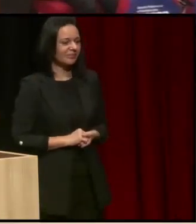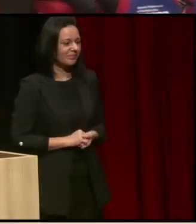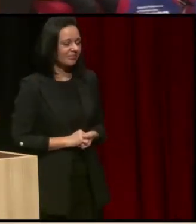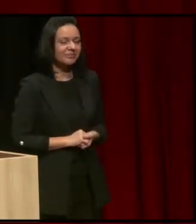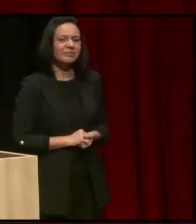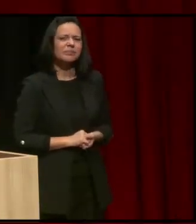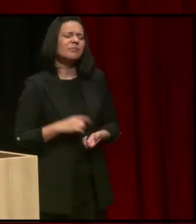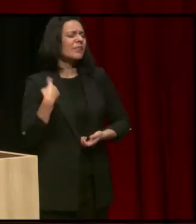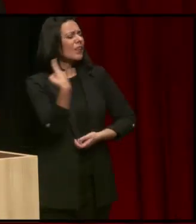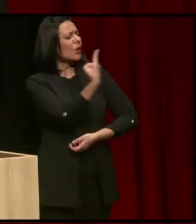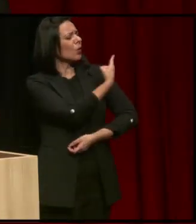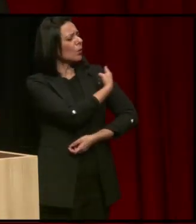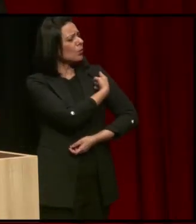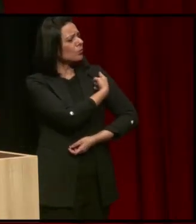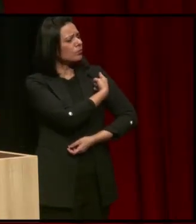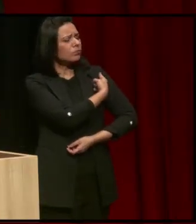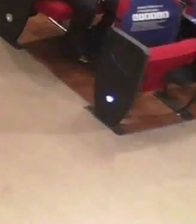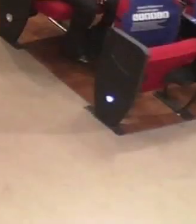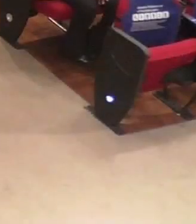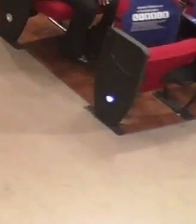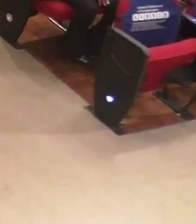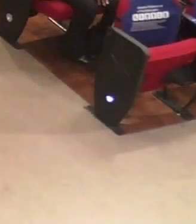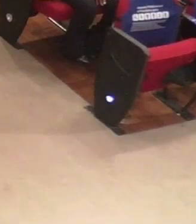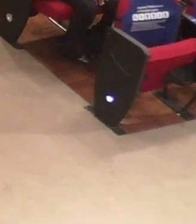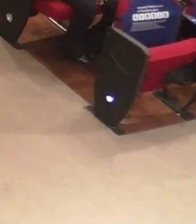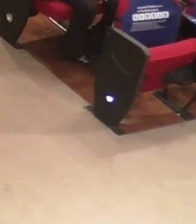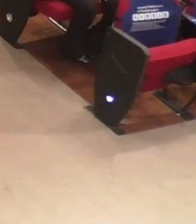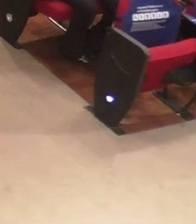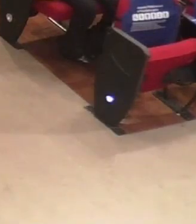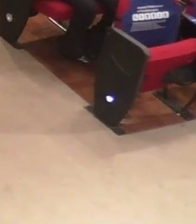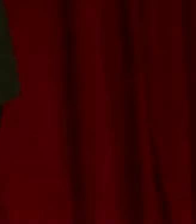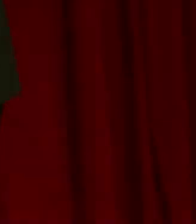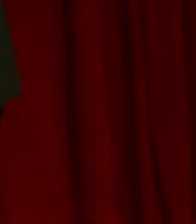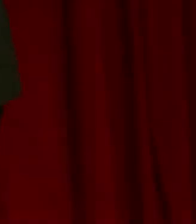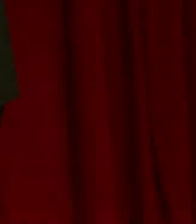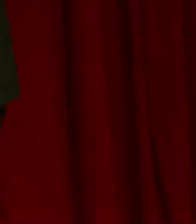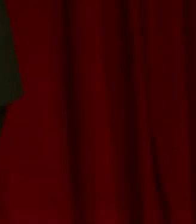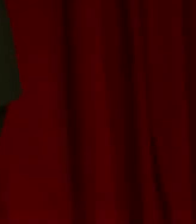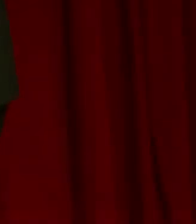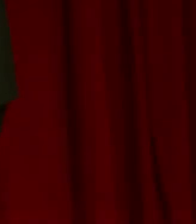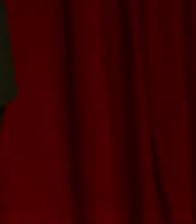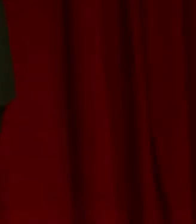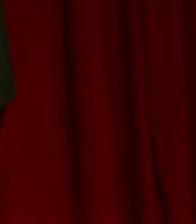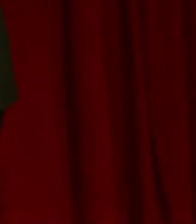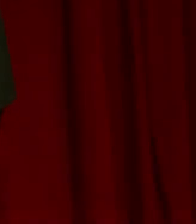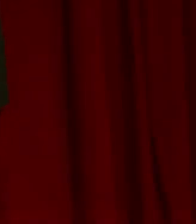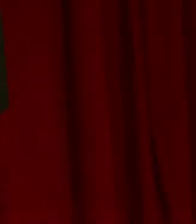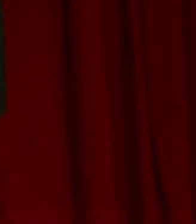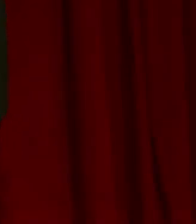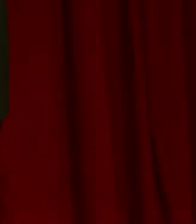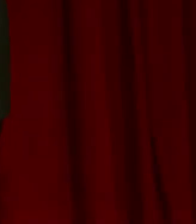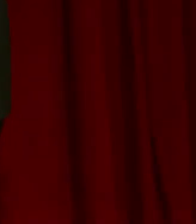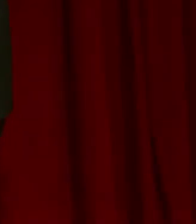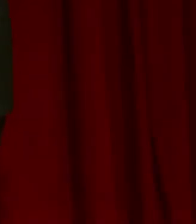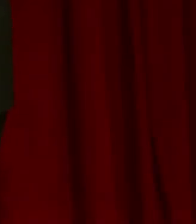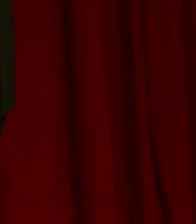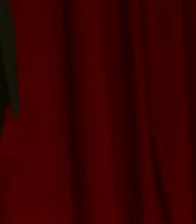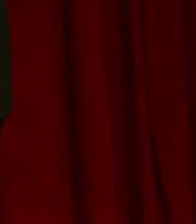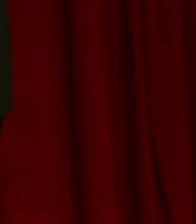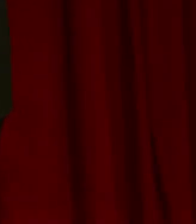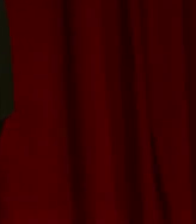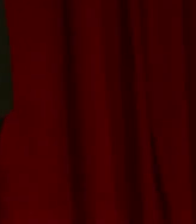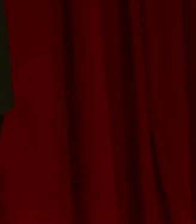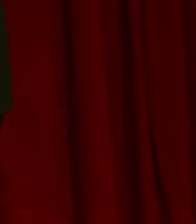Bom, o que, que nós estamos fazendo aqui hoje? O que nos motivou sairmos de nossas casas, estarmos aqui? O